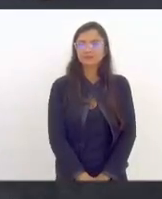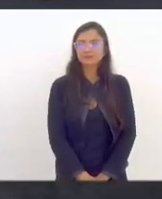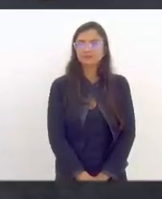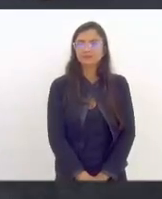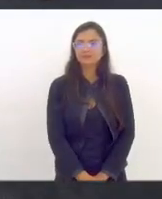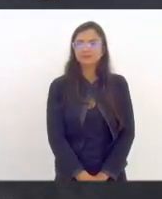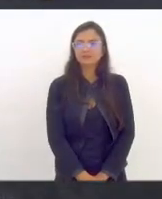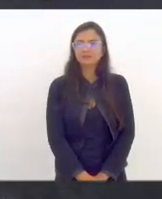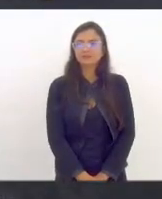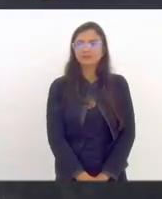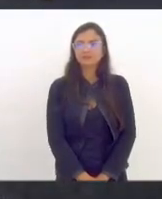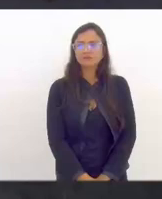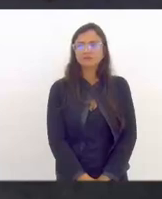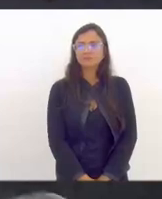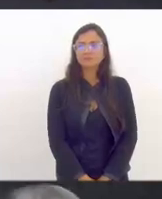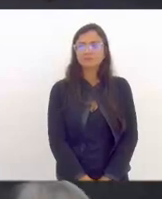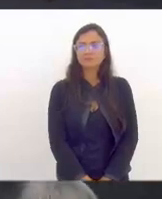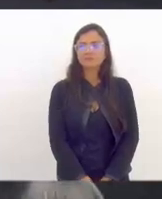parabéns